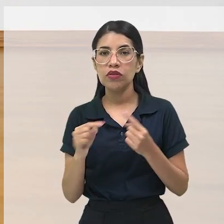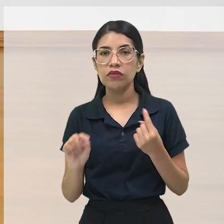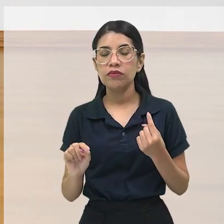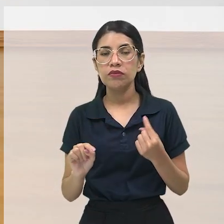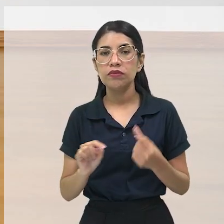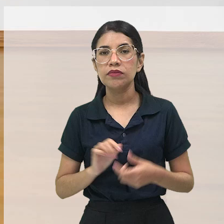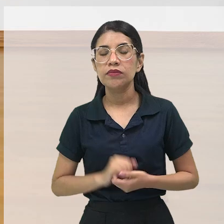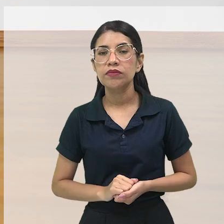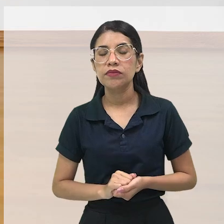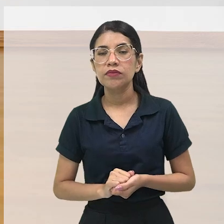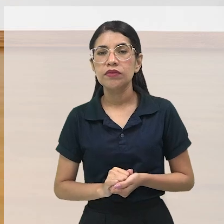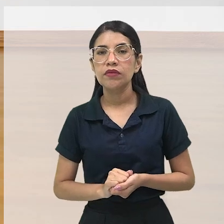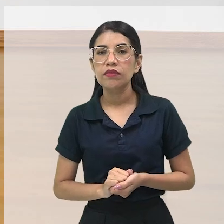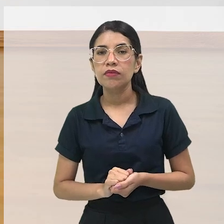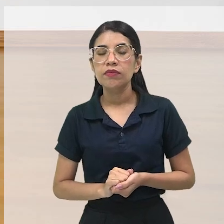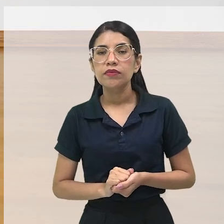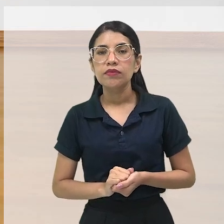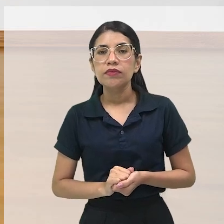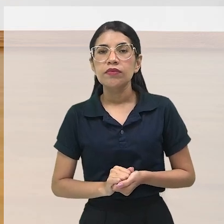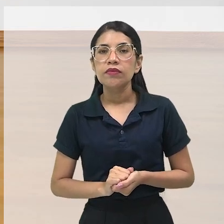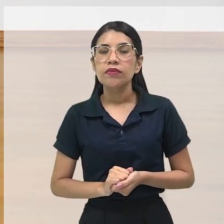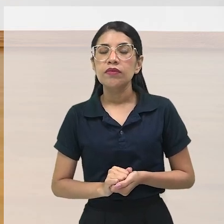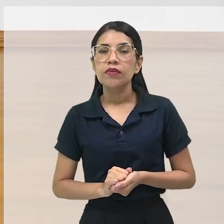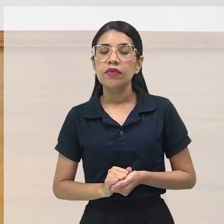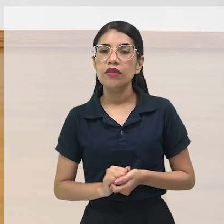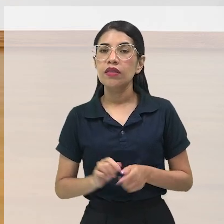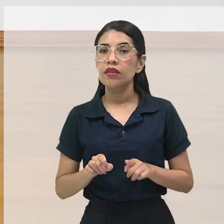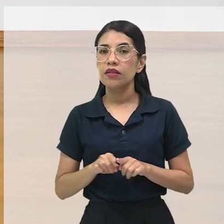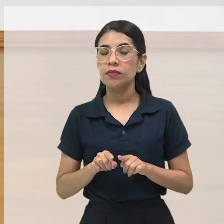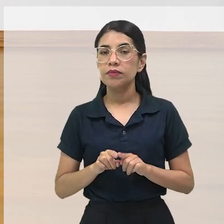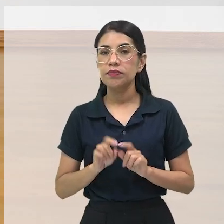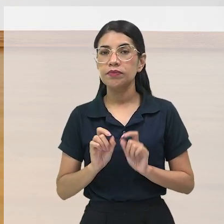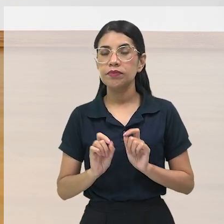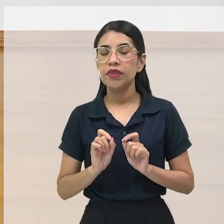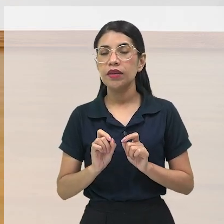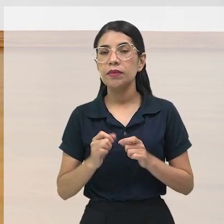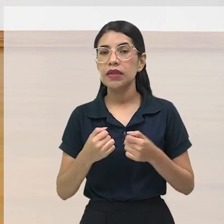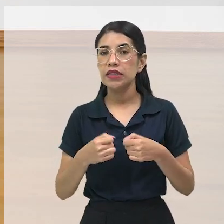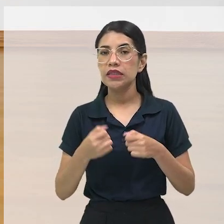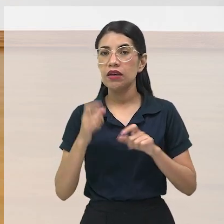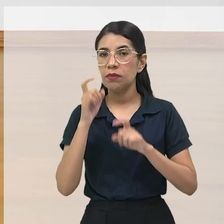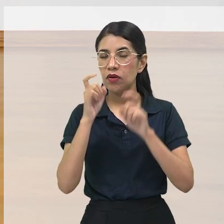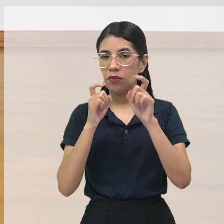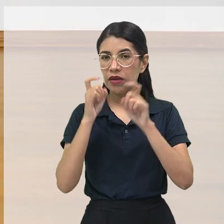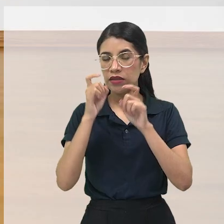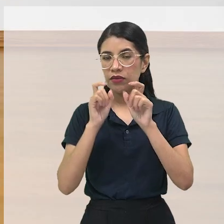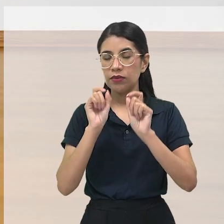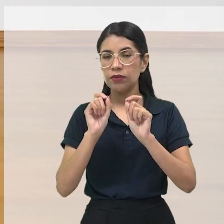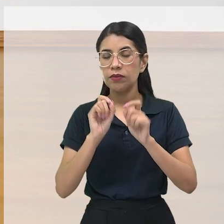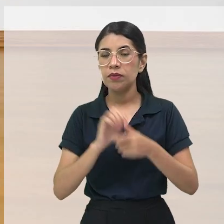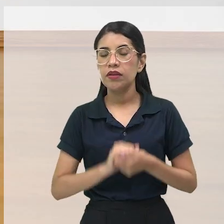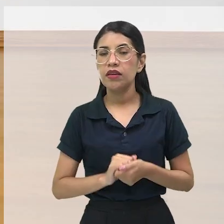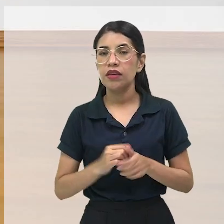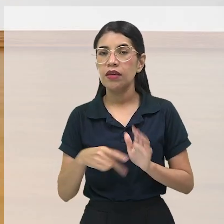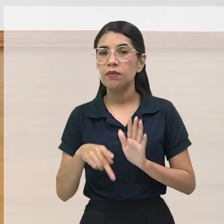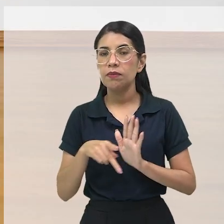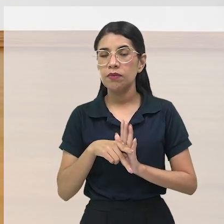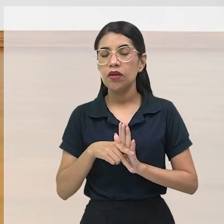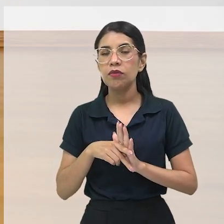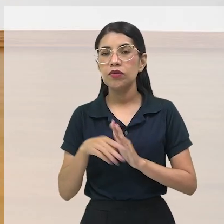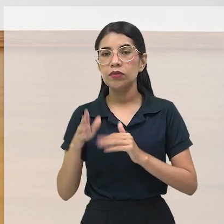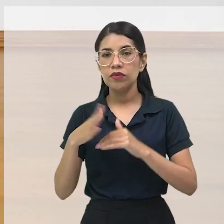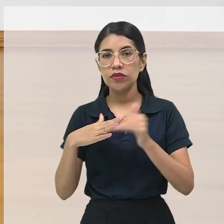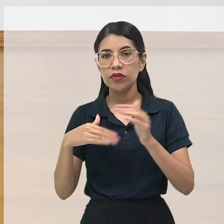estar dialogando, né, com a proposta da obra. Então toda essa preocupação, ela faz parte do papel